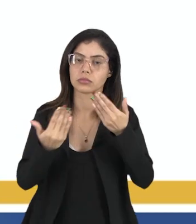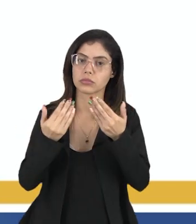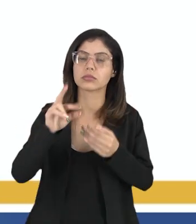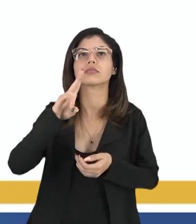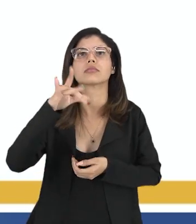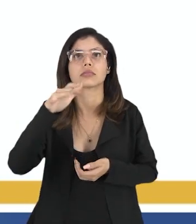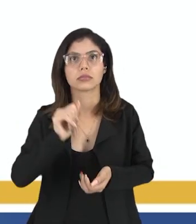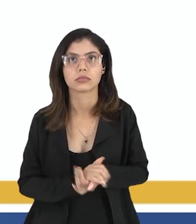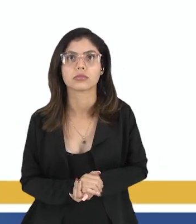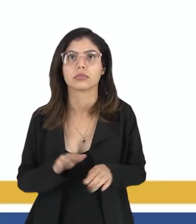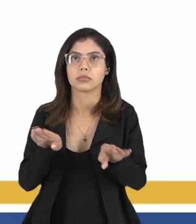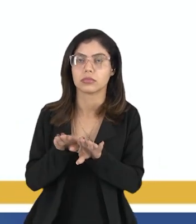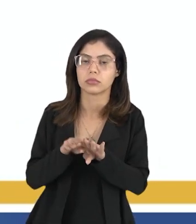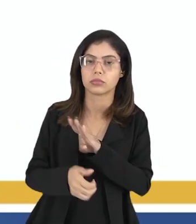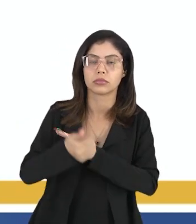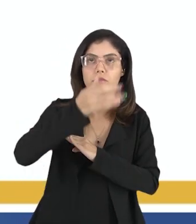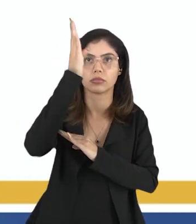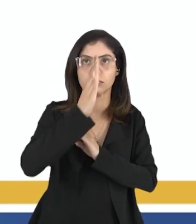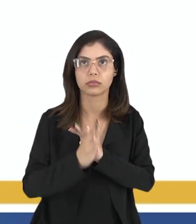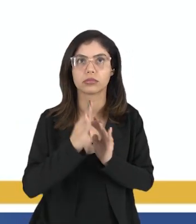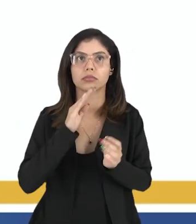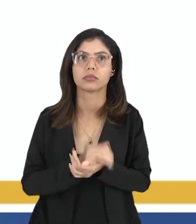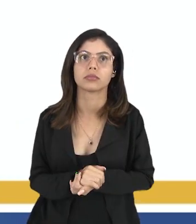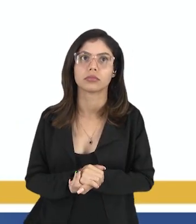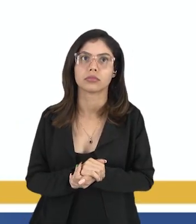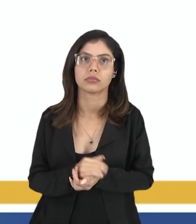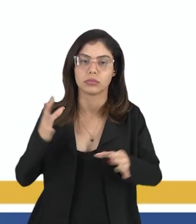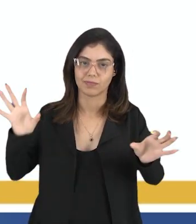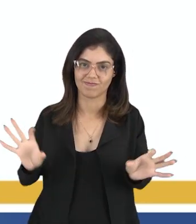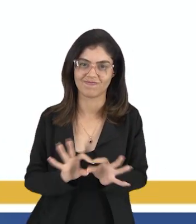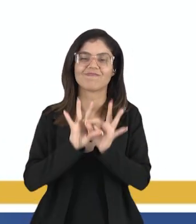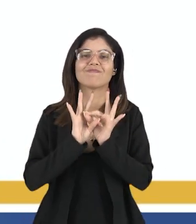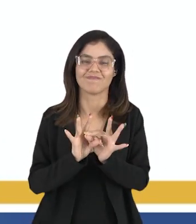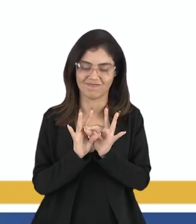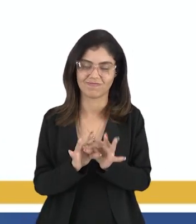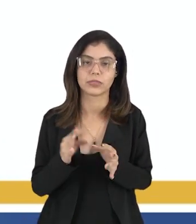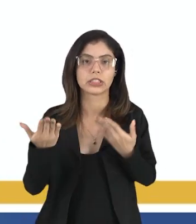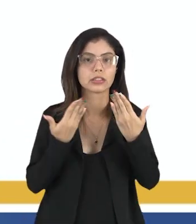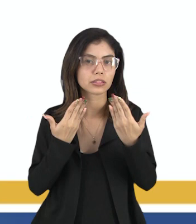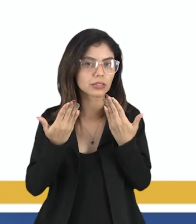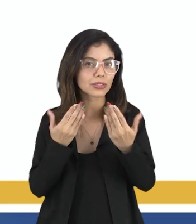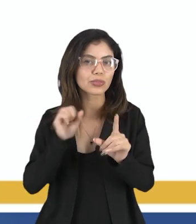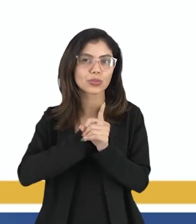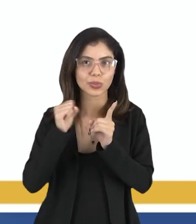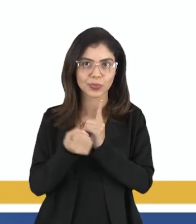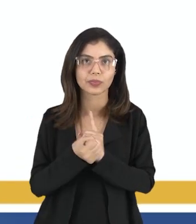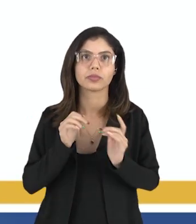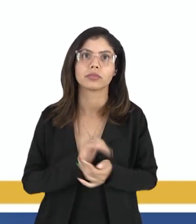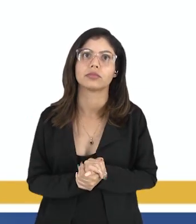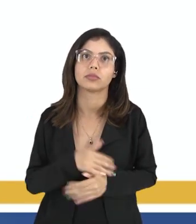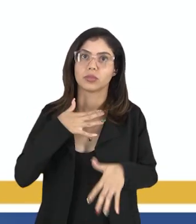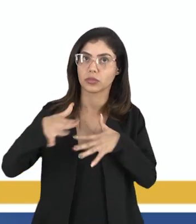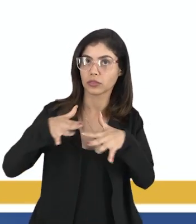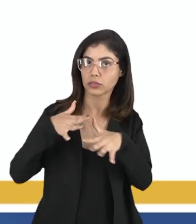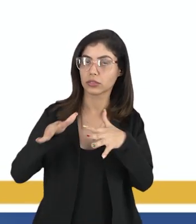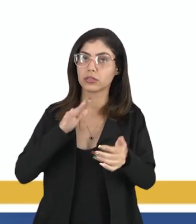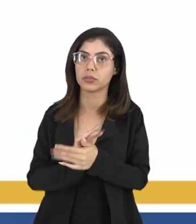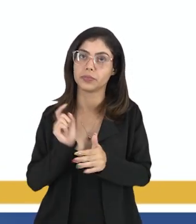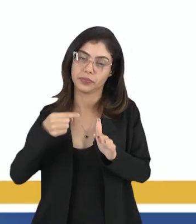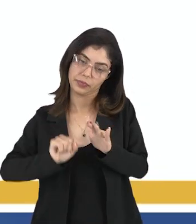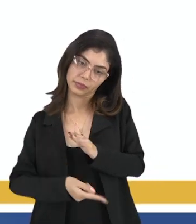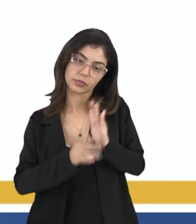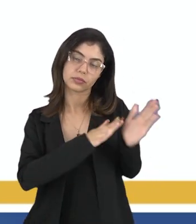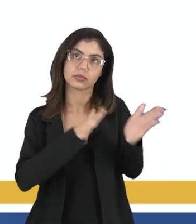raciais e afirmando que no Brasil o racismo está entranhado nas relações sociais. O movimento aprofundou, por um lado,